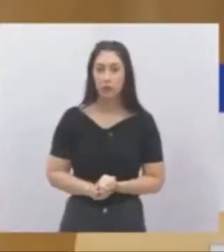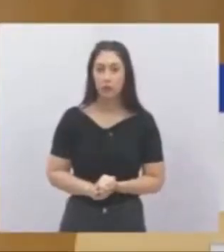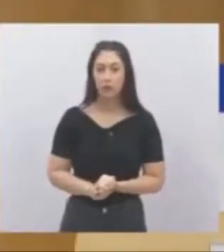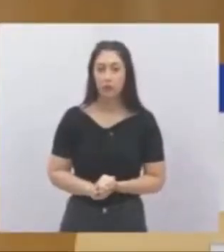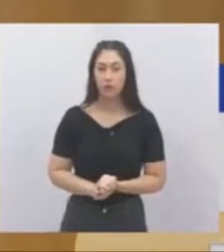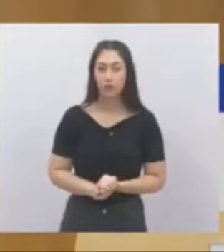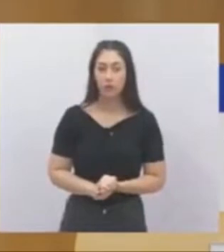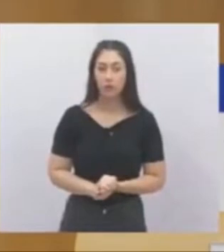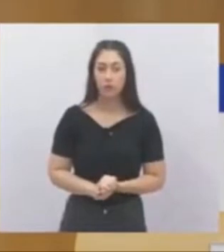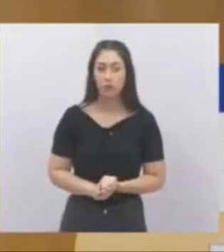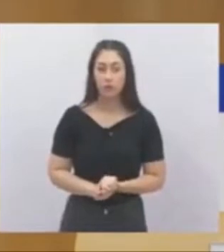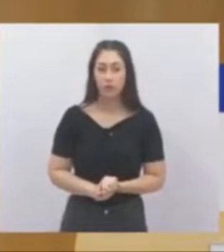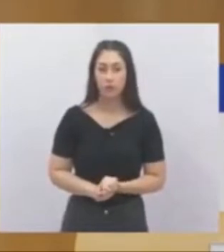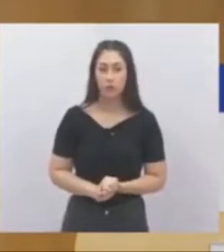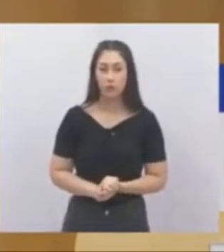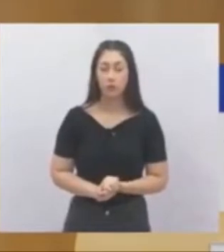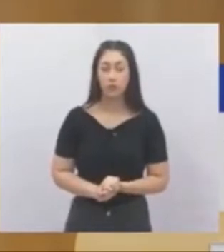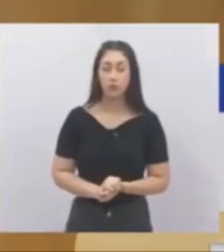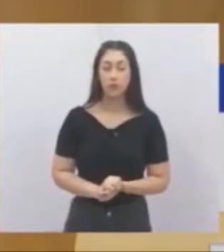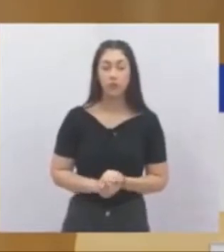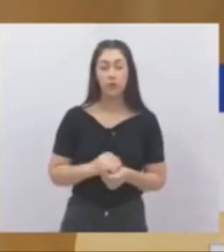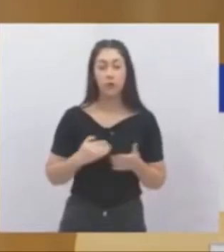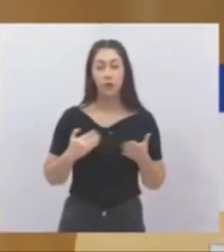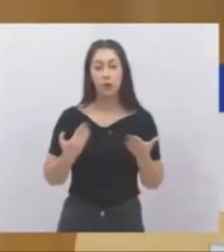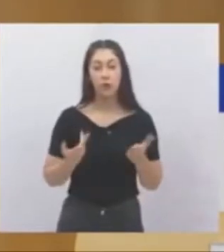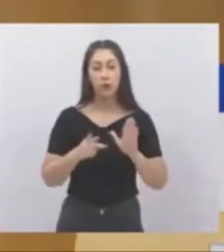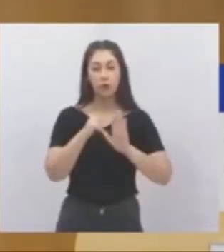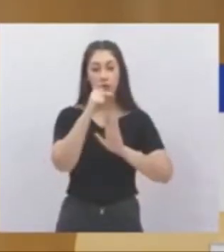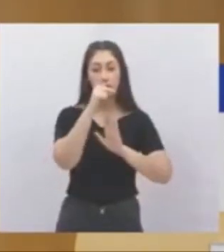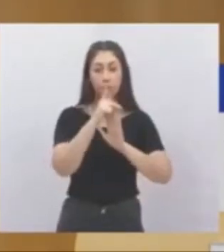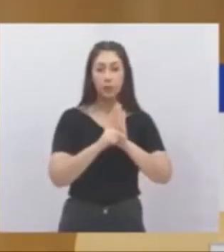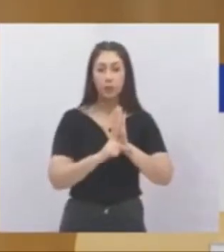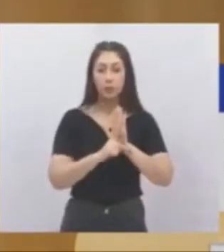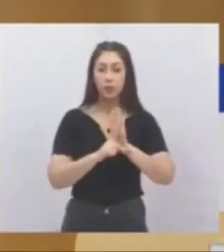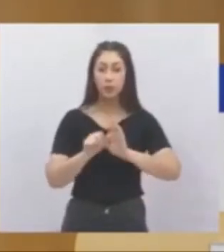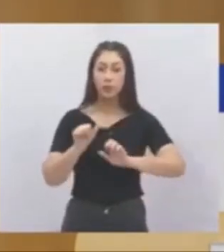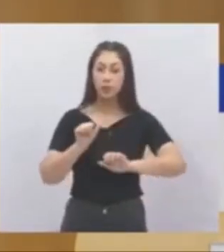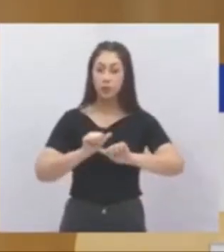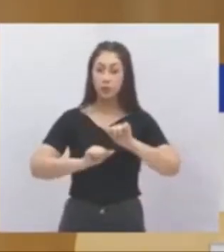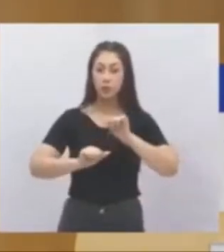Então, é um projeto que, na verdade, altera